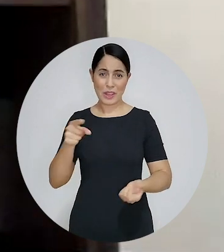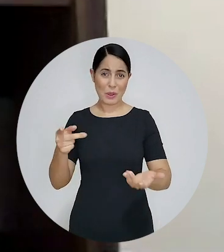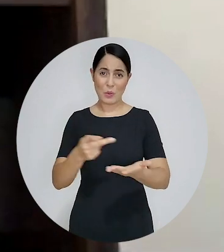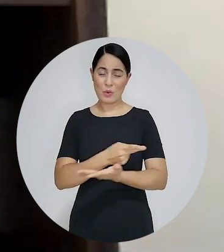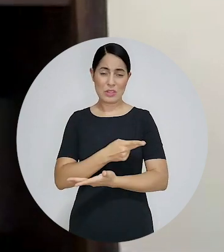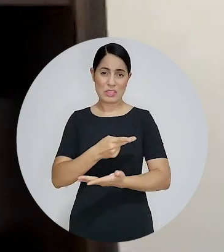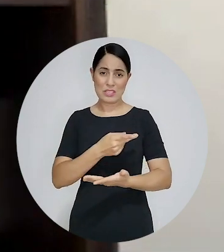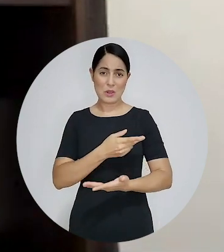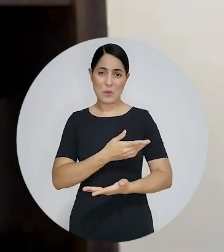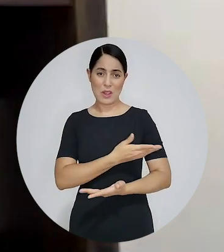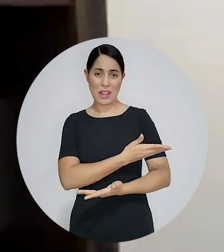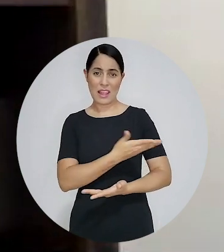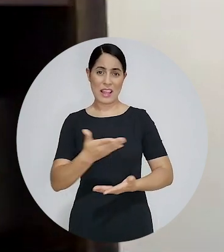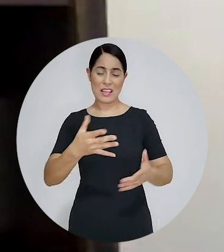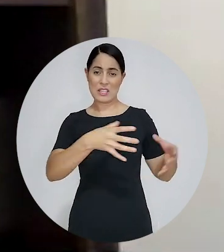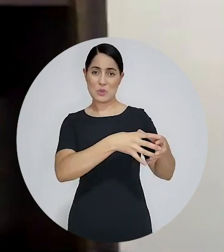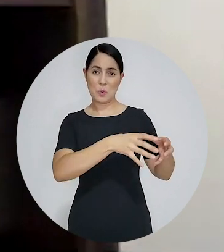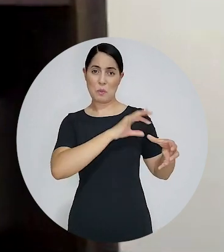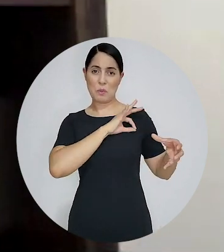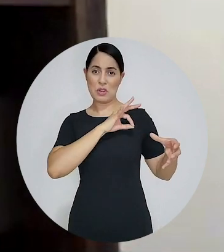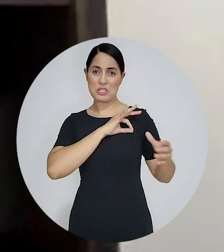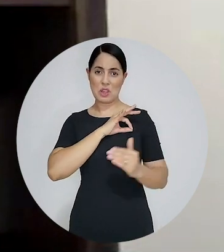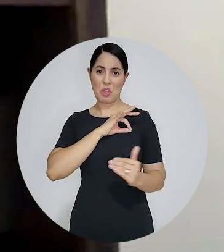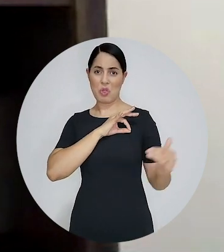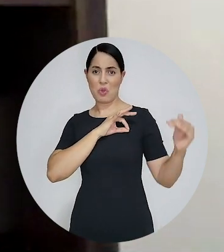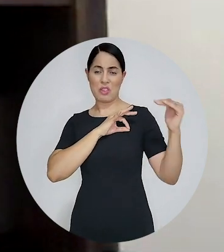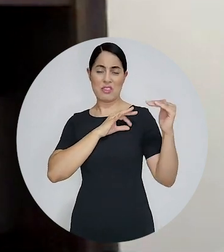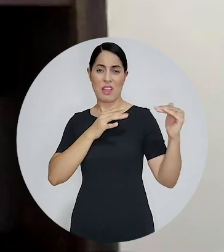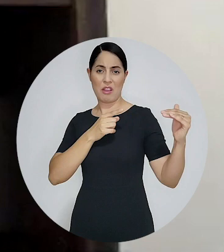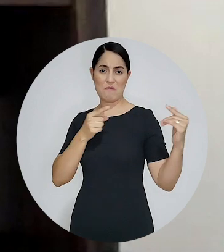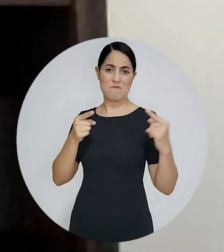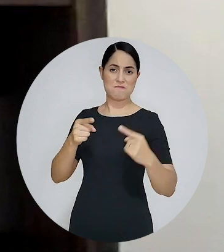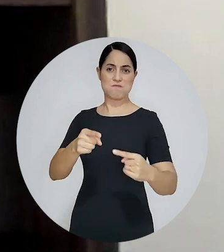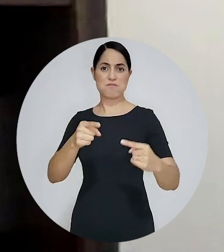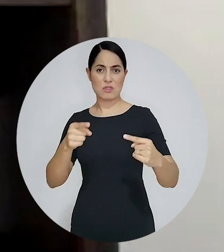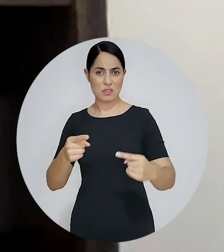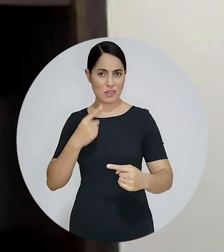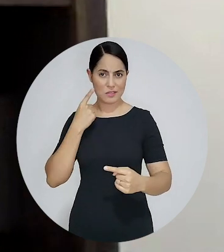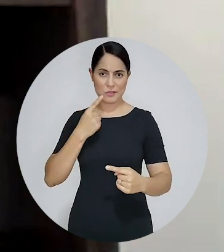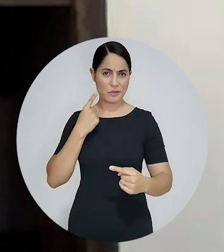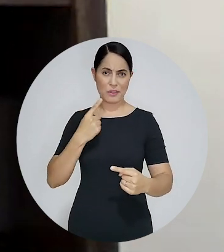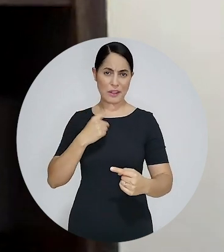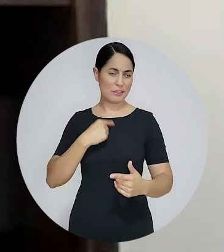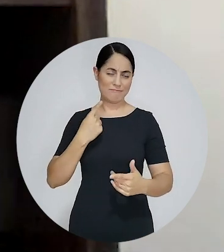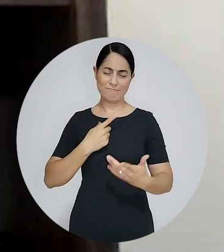dessa inaceitável conduta de autoridades policiais no nosso país.